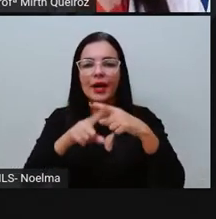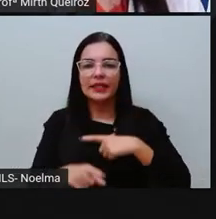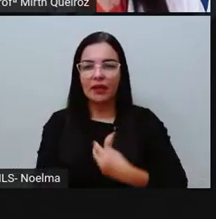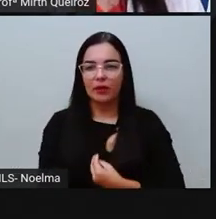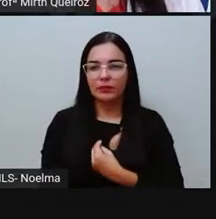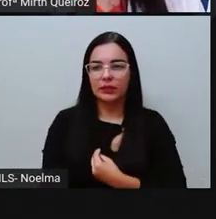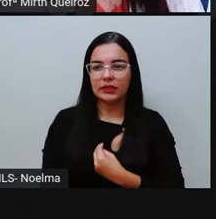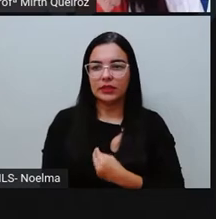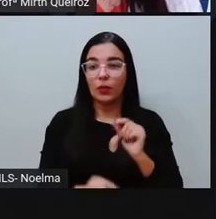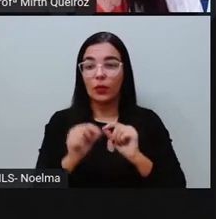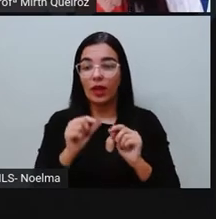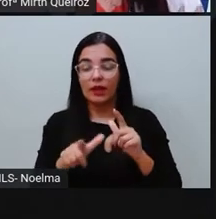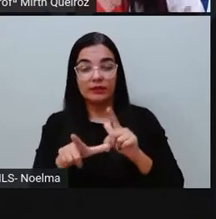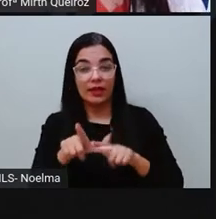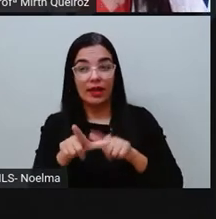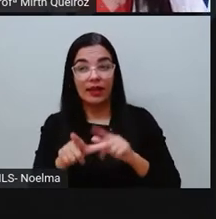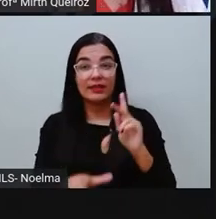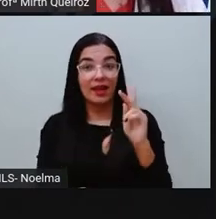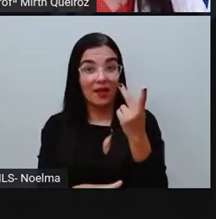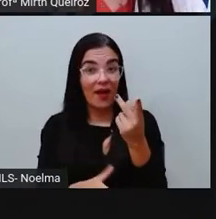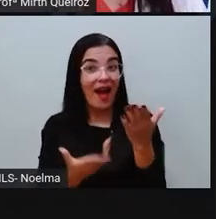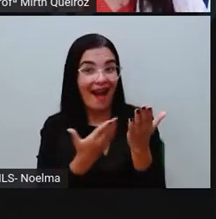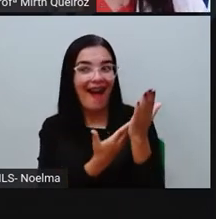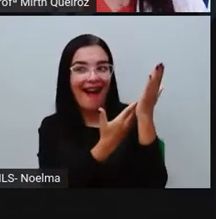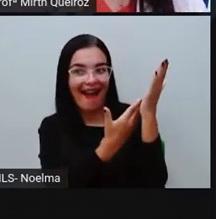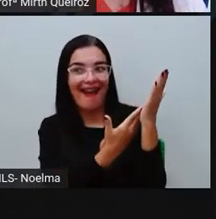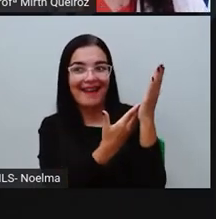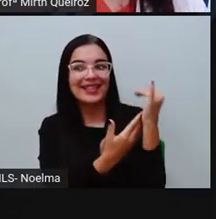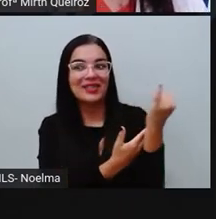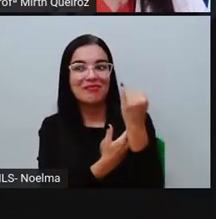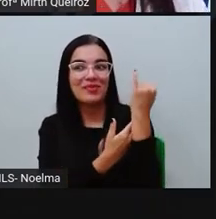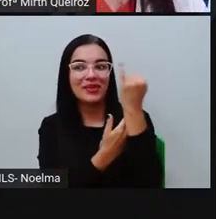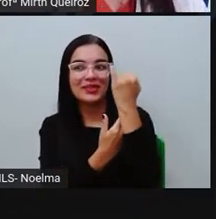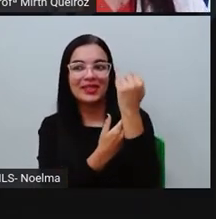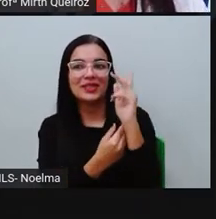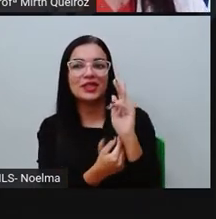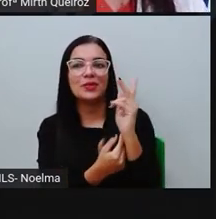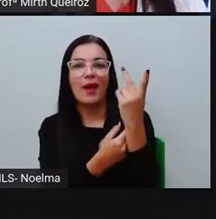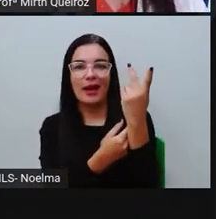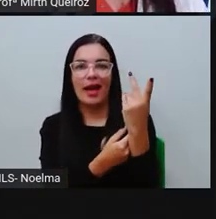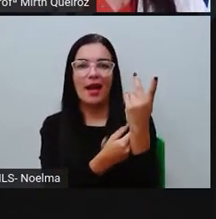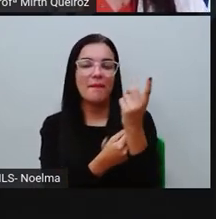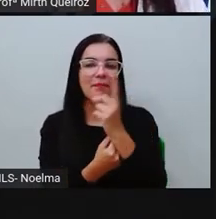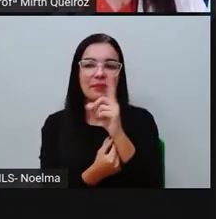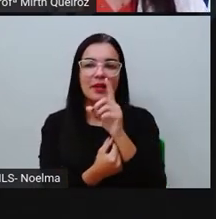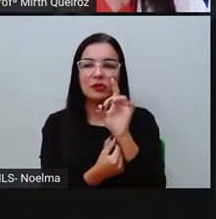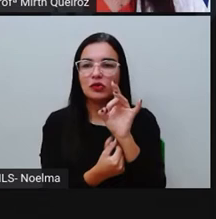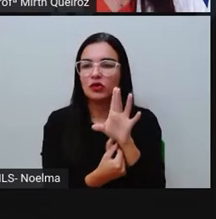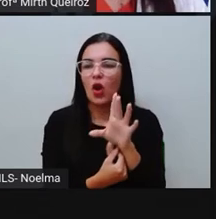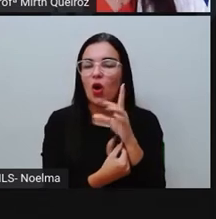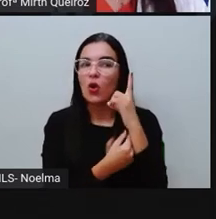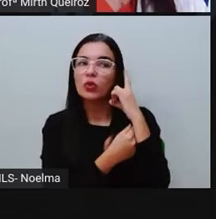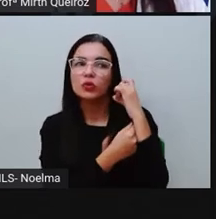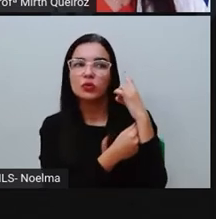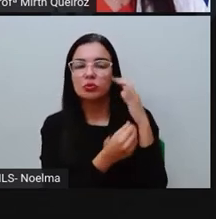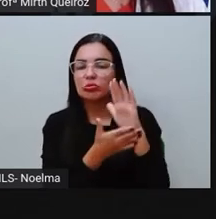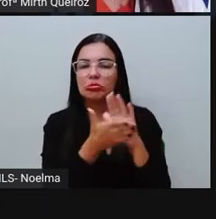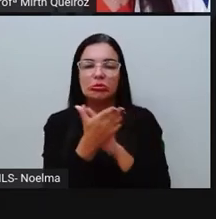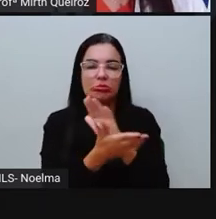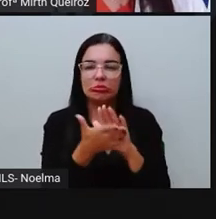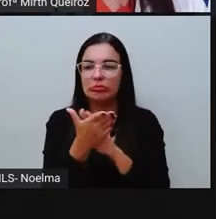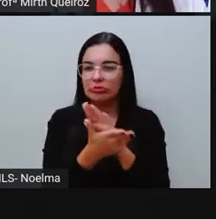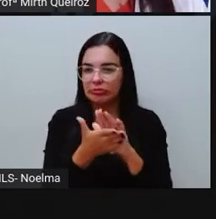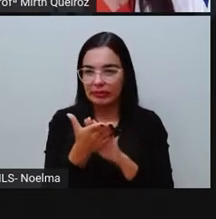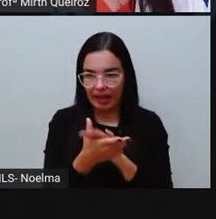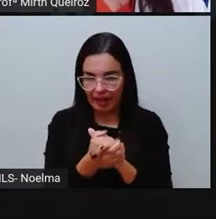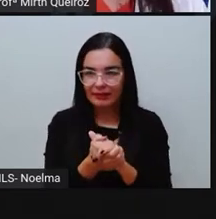letra H. Então, a letra H aí, ó, vai se tornar importante, né? Não vai ser uma letra sem som quando ela está junta